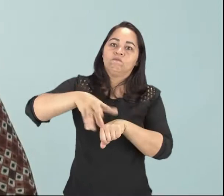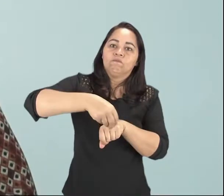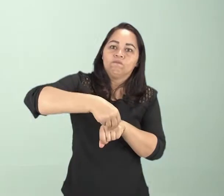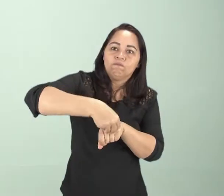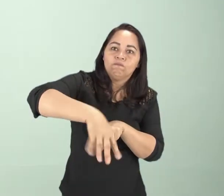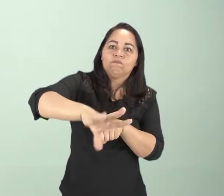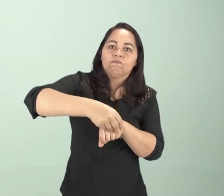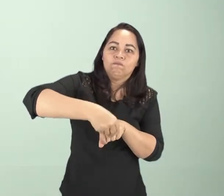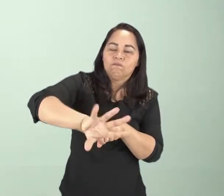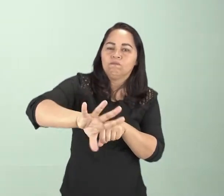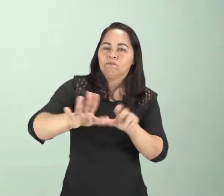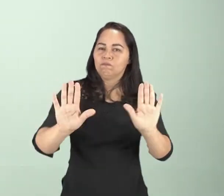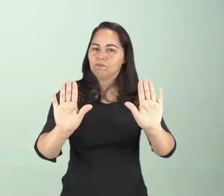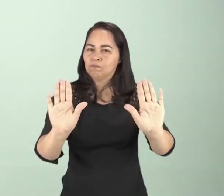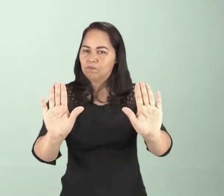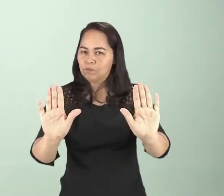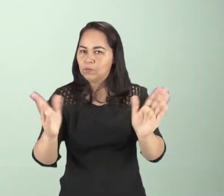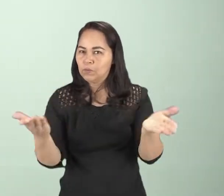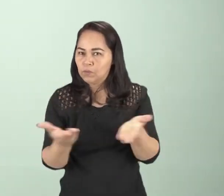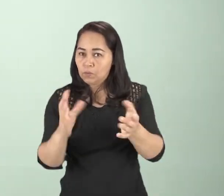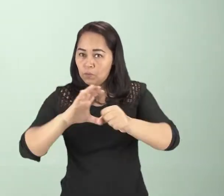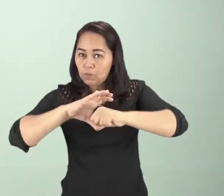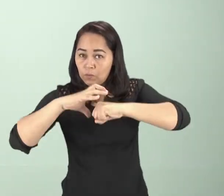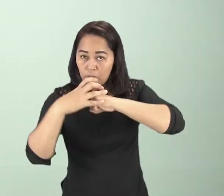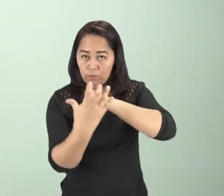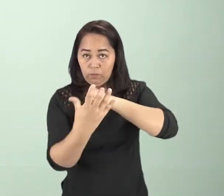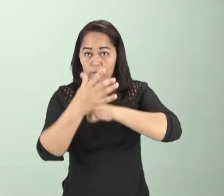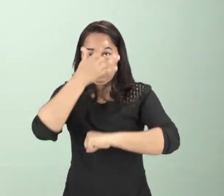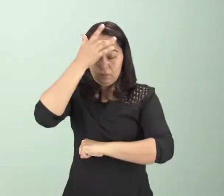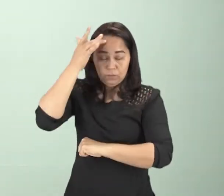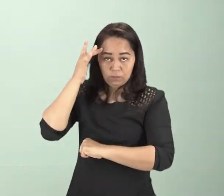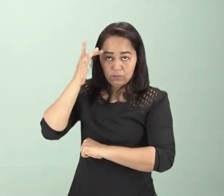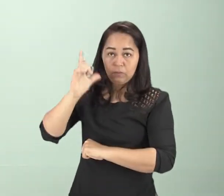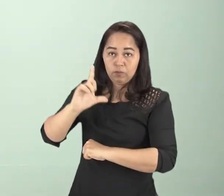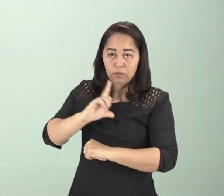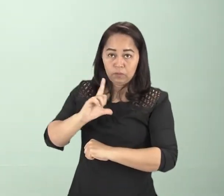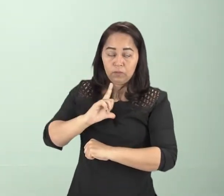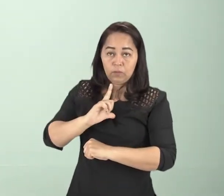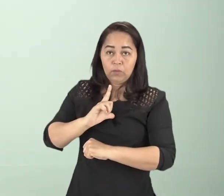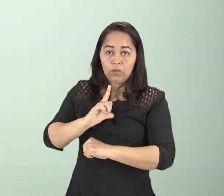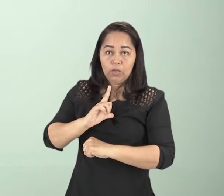em uma pandemia. Pessoas que conseguem ter acesso a certas